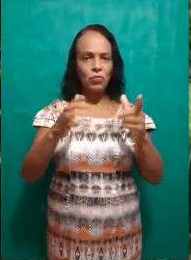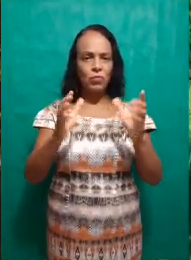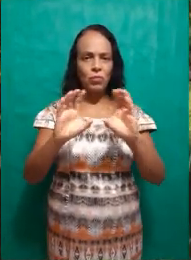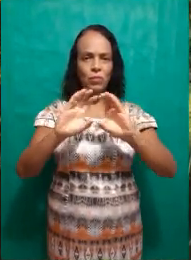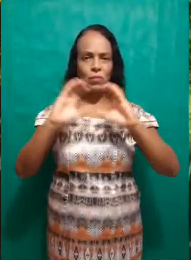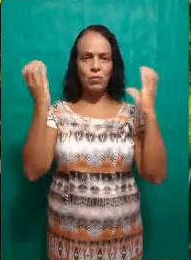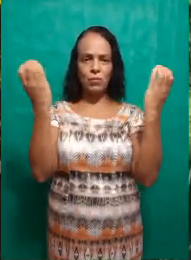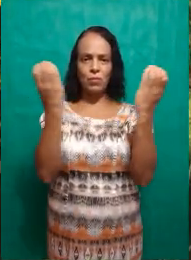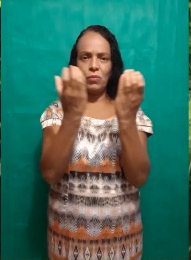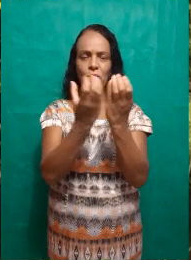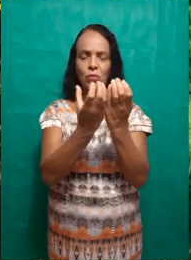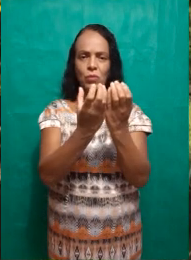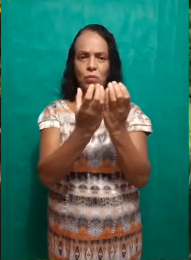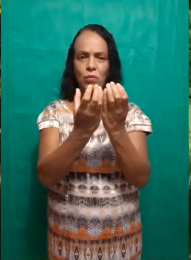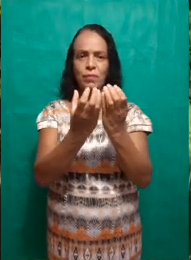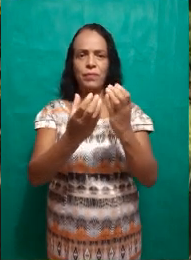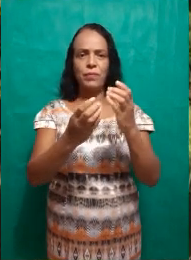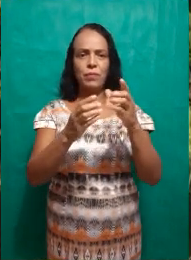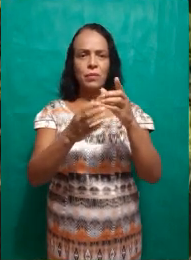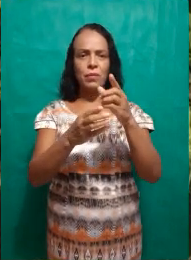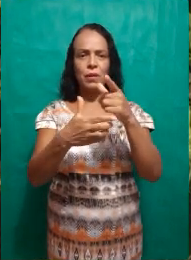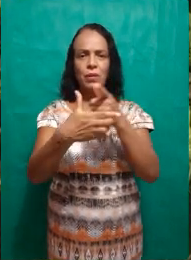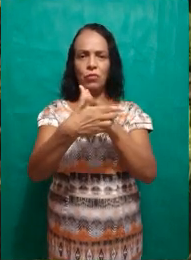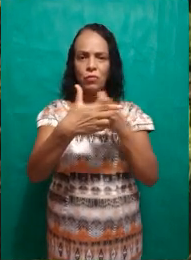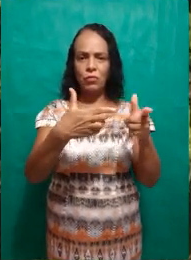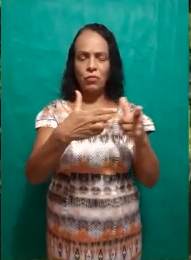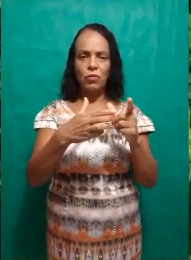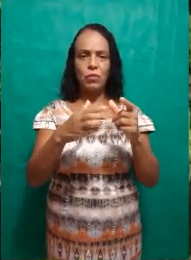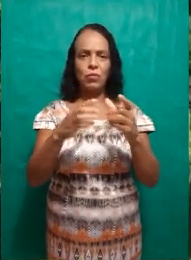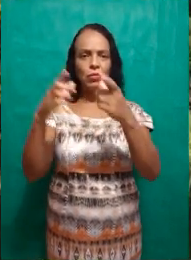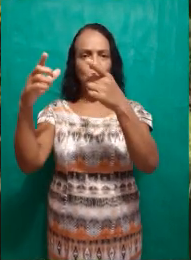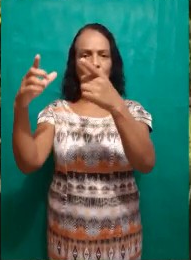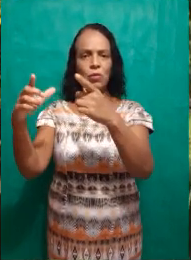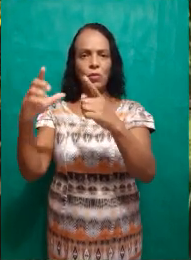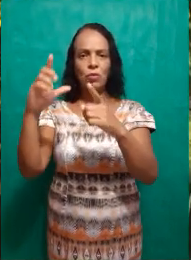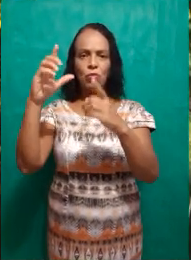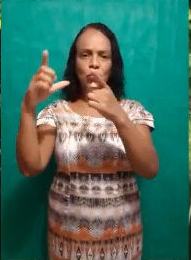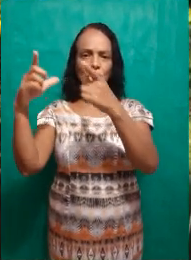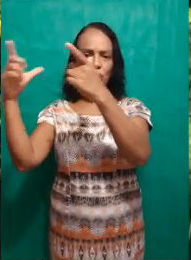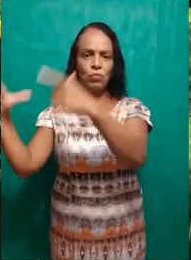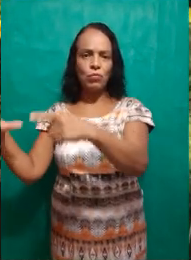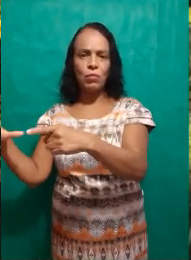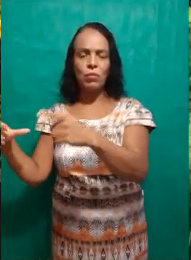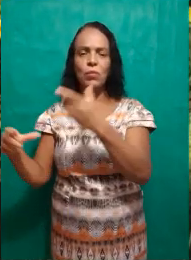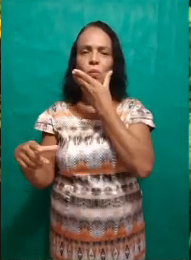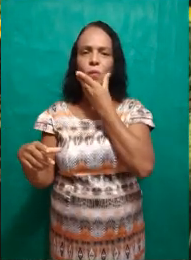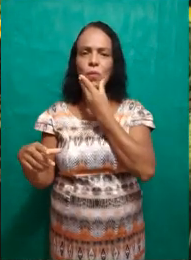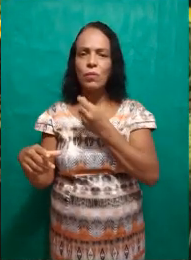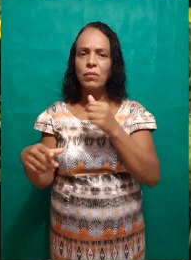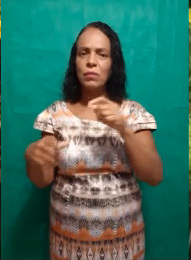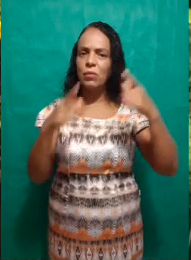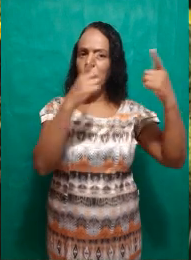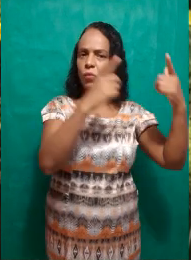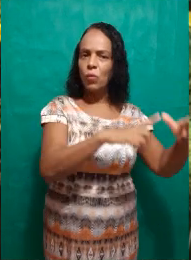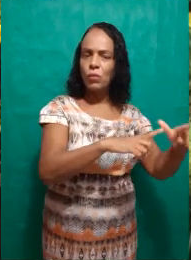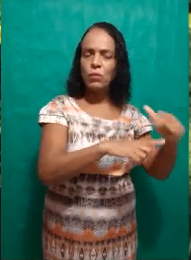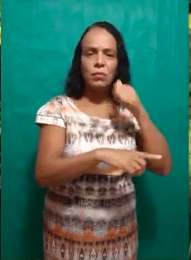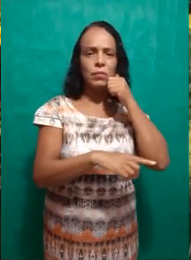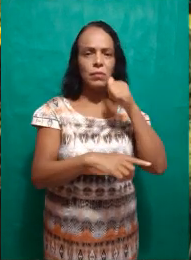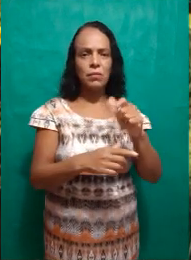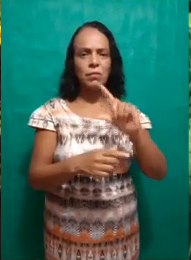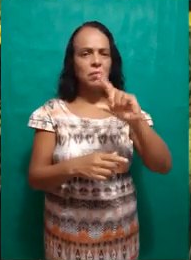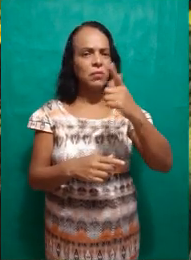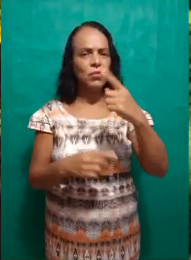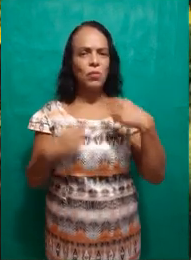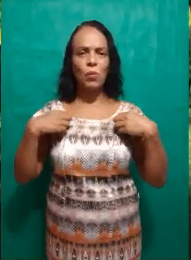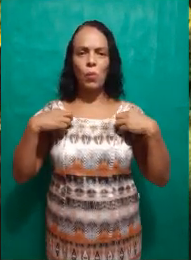existia essa disposição. Ainda não existia farda, mas já existia a observação de